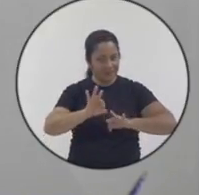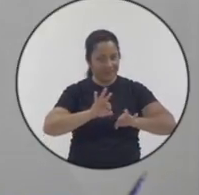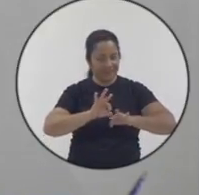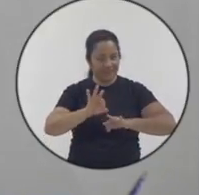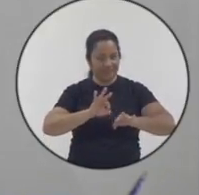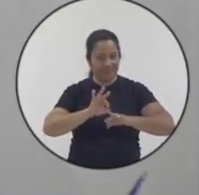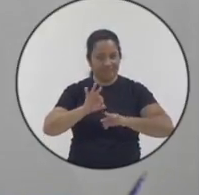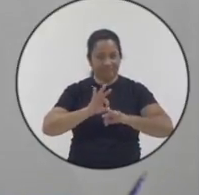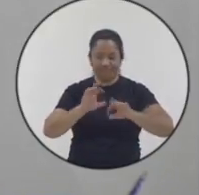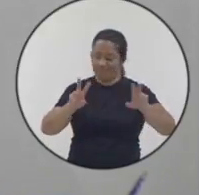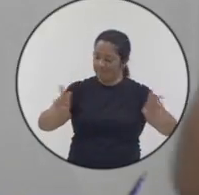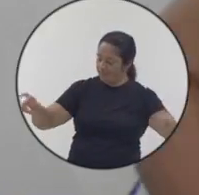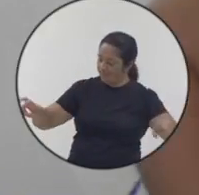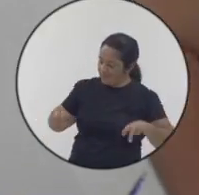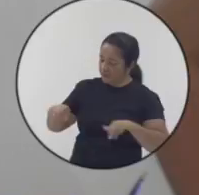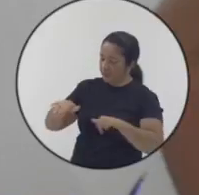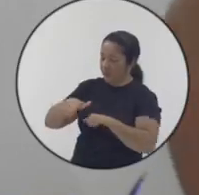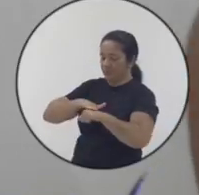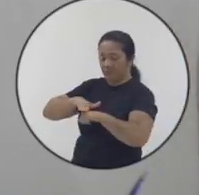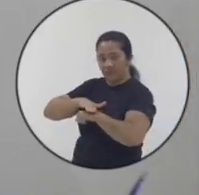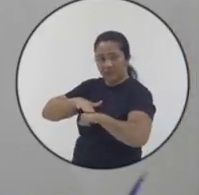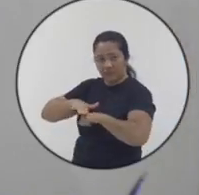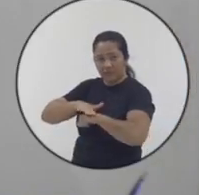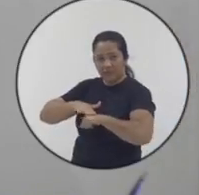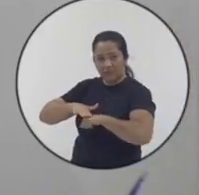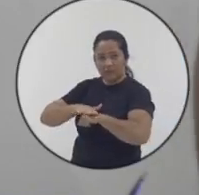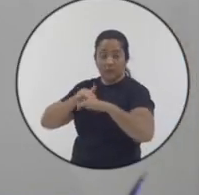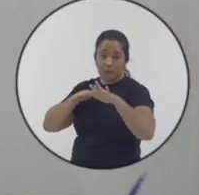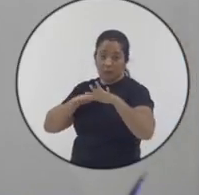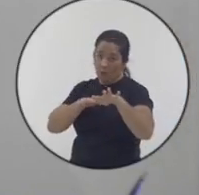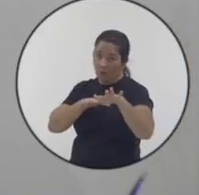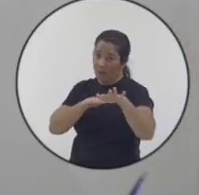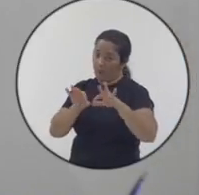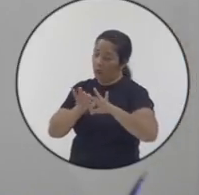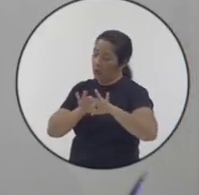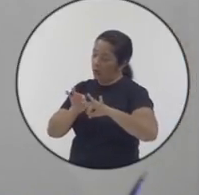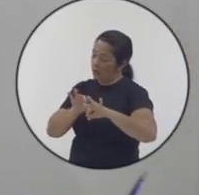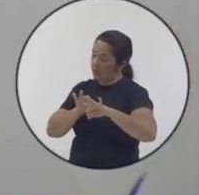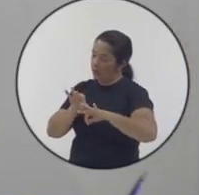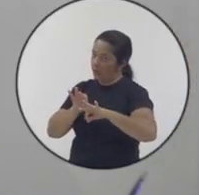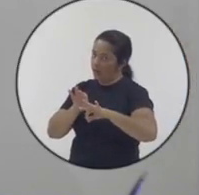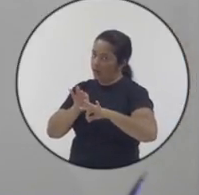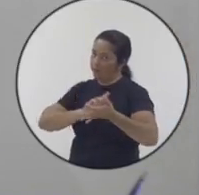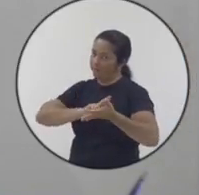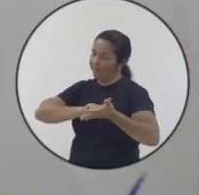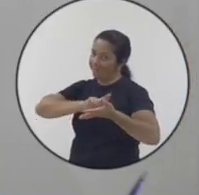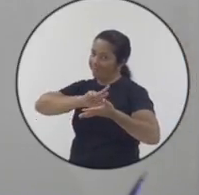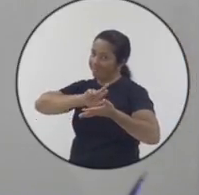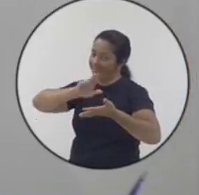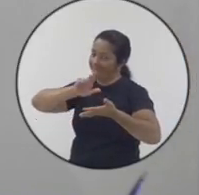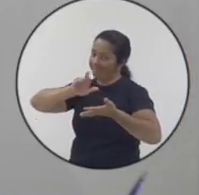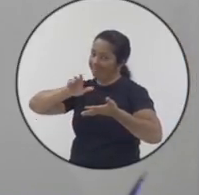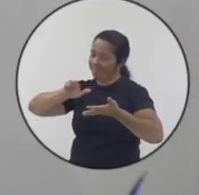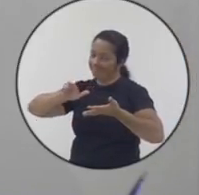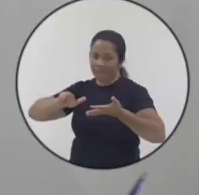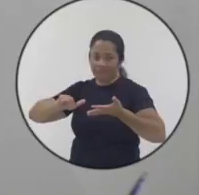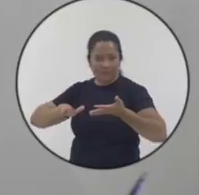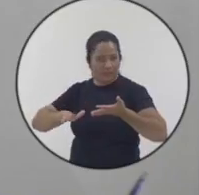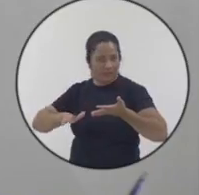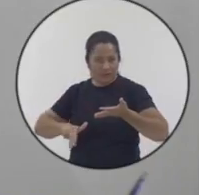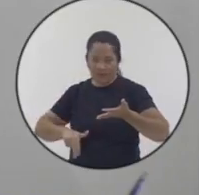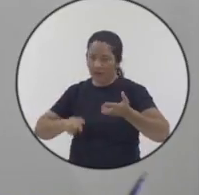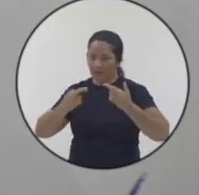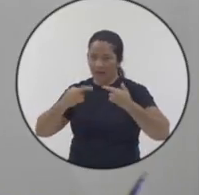aqui conversando com um movimento social organizado e diverso. É uma diversidade de